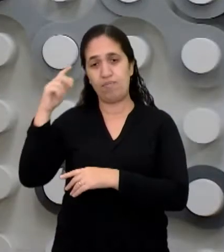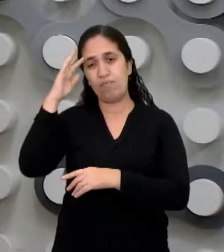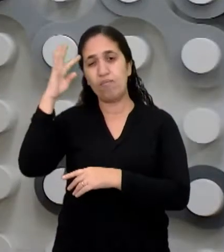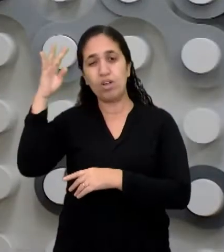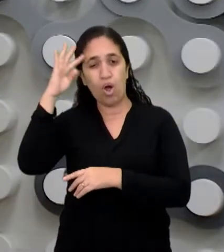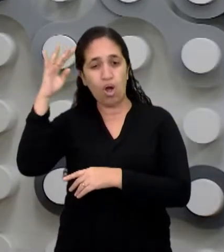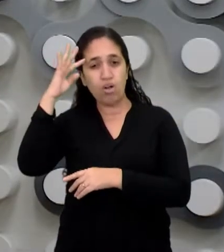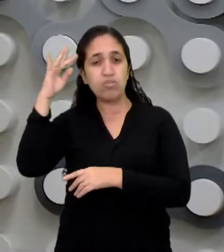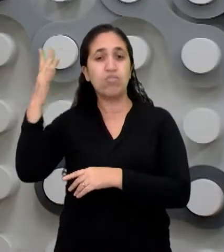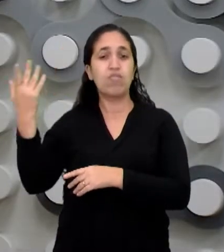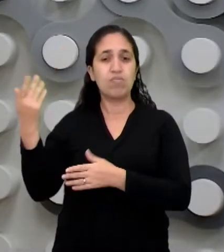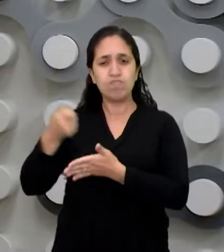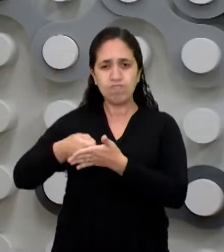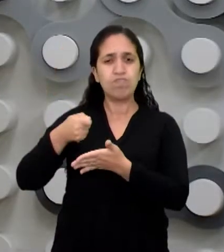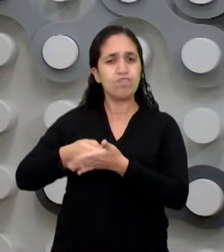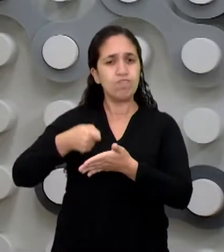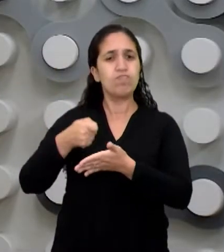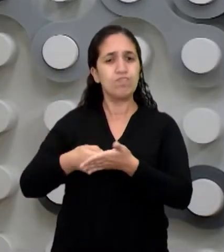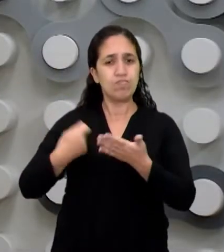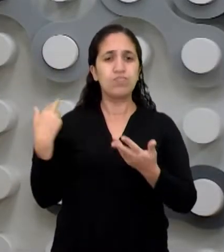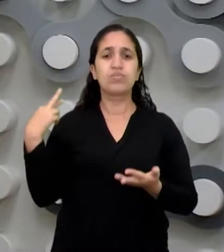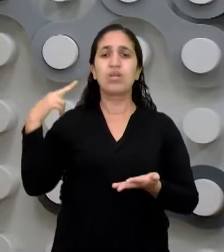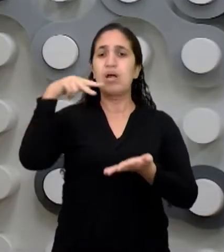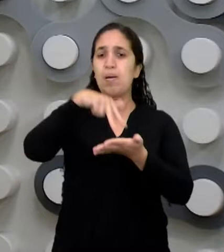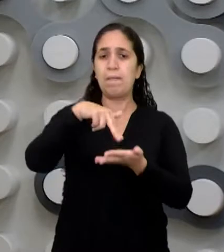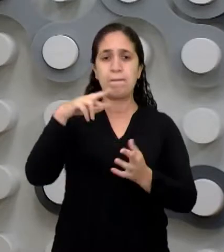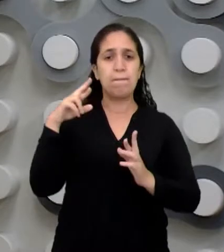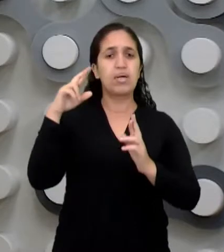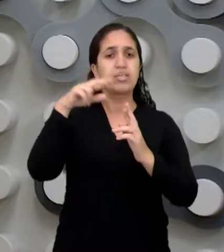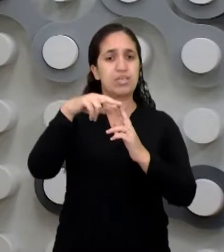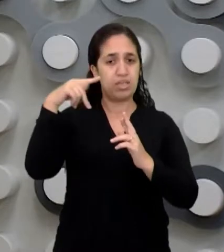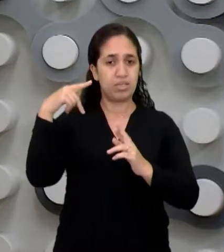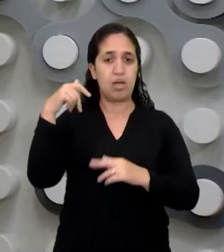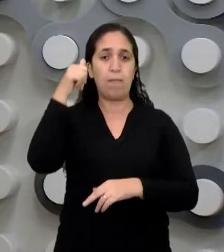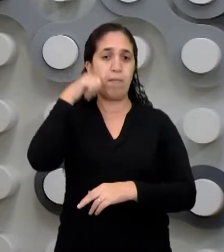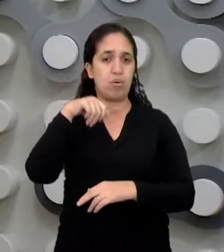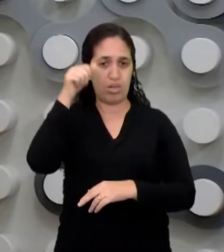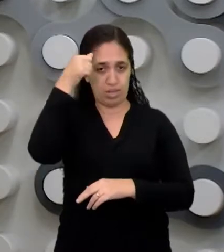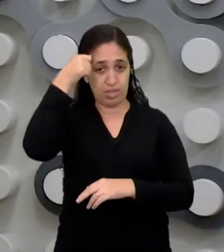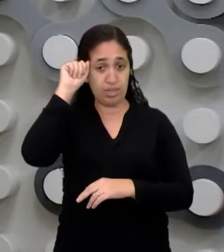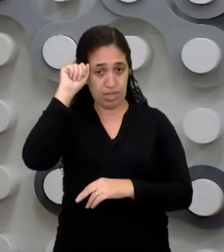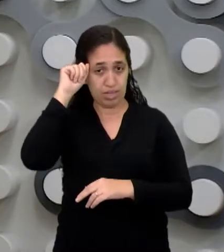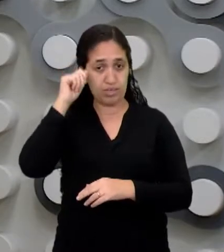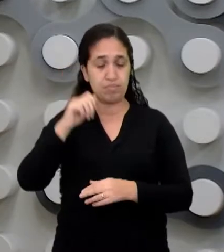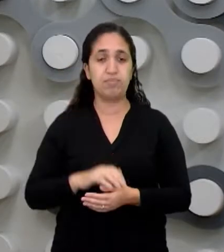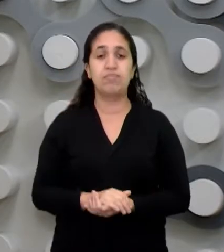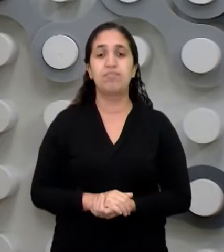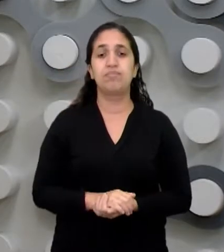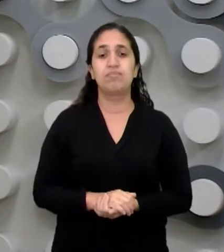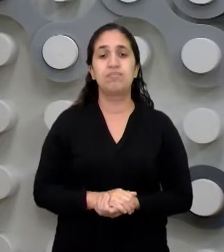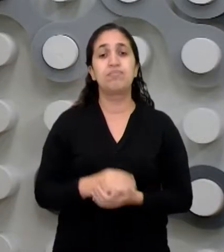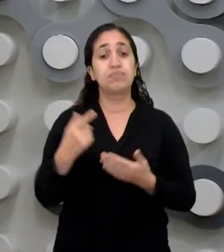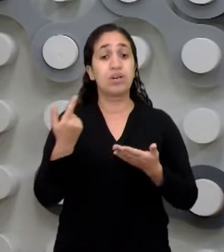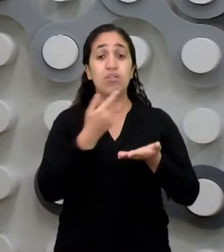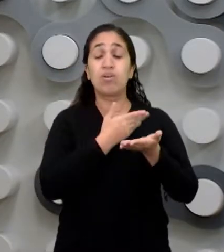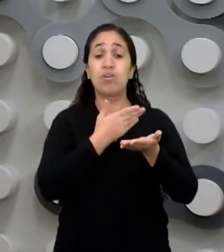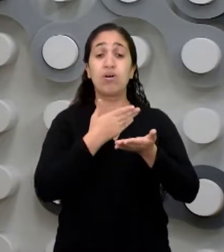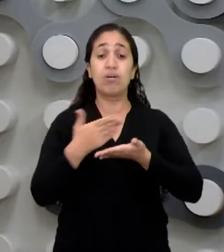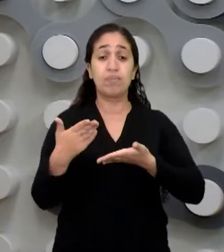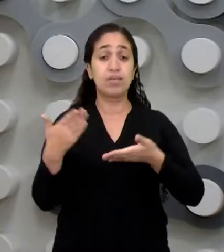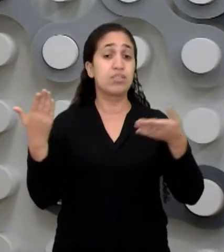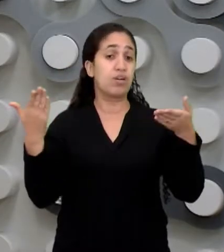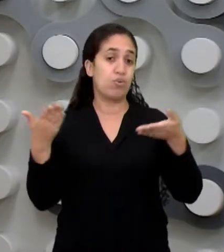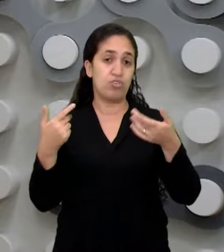e muito engajada nessa questão aí da representatividade da mulher negra, né? Então, vamos começar aqui hoje. Eu não